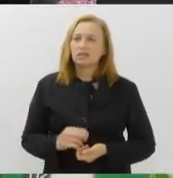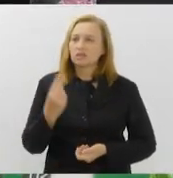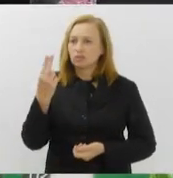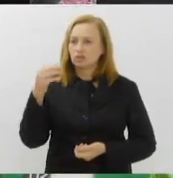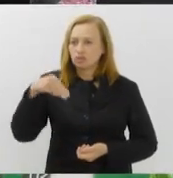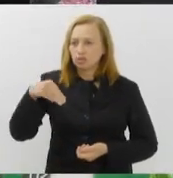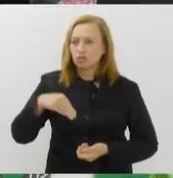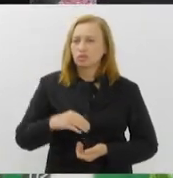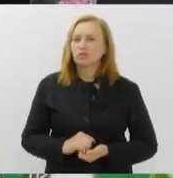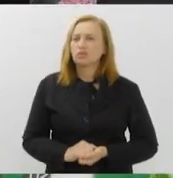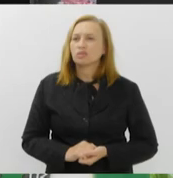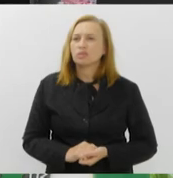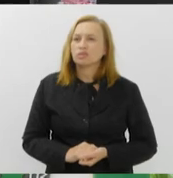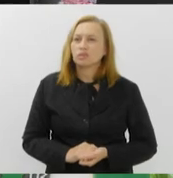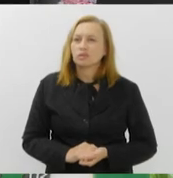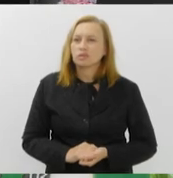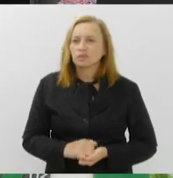2 minutos